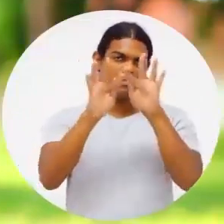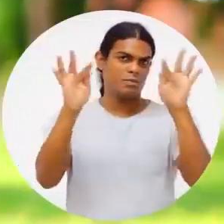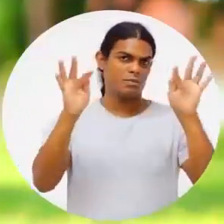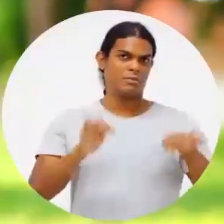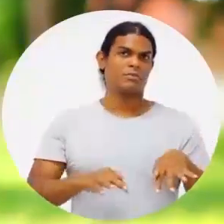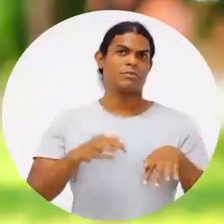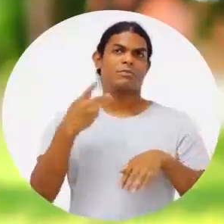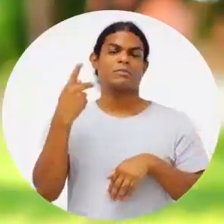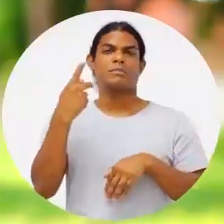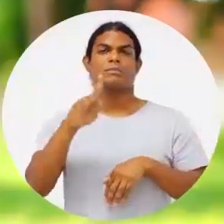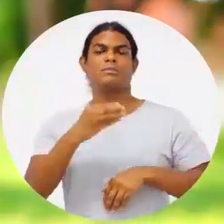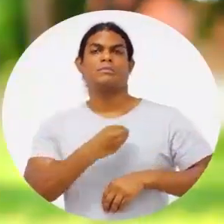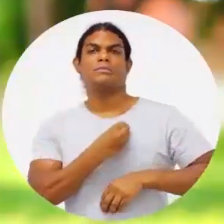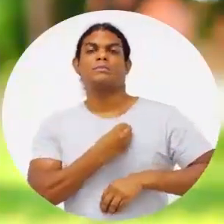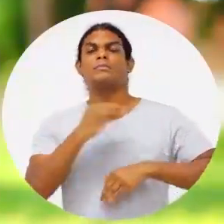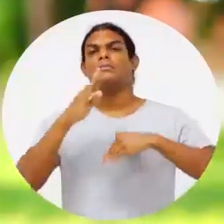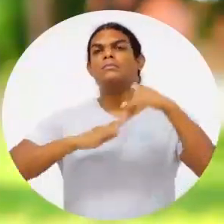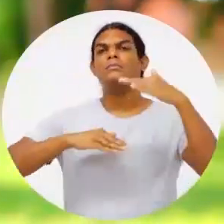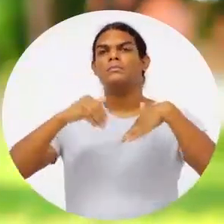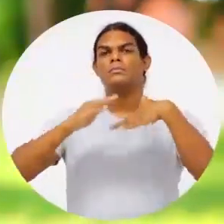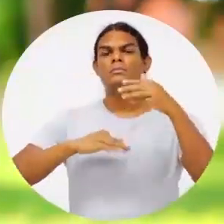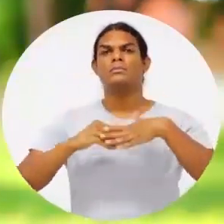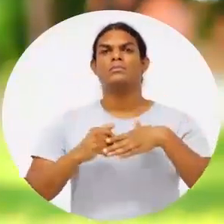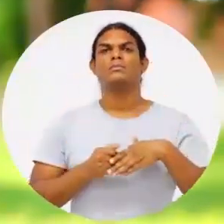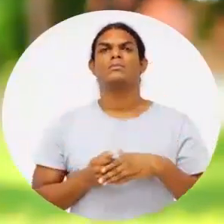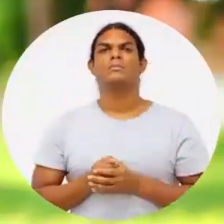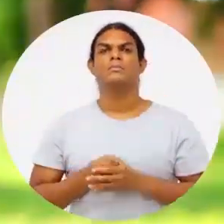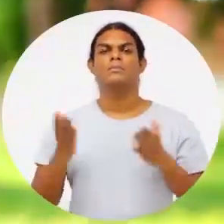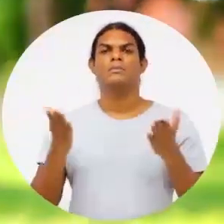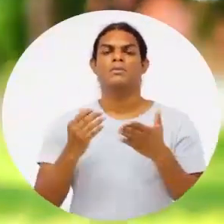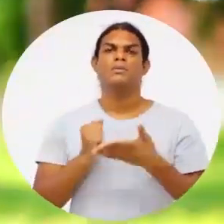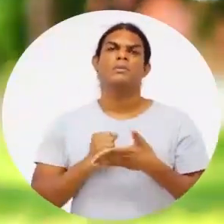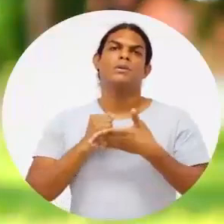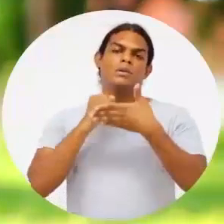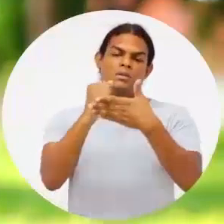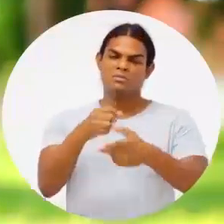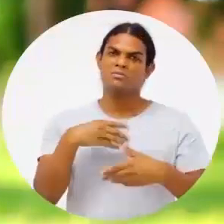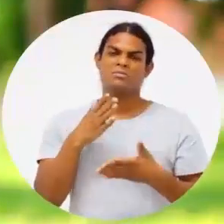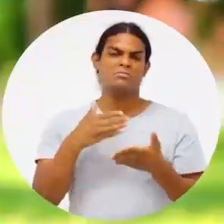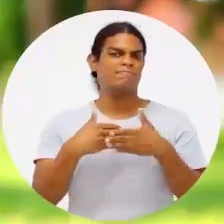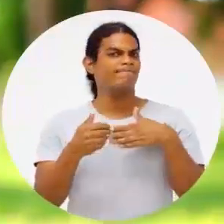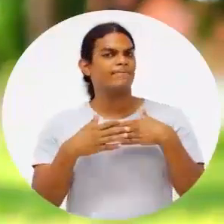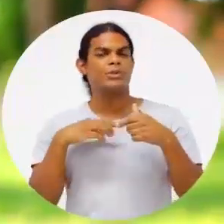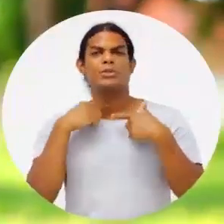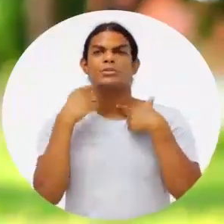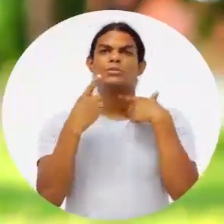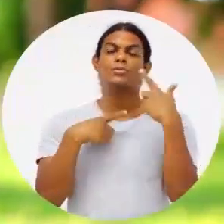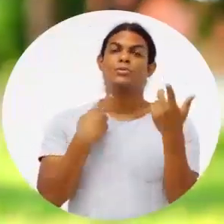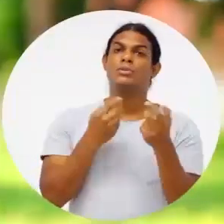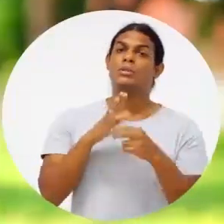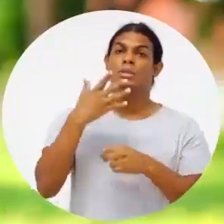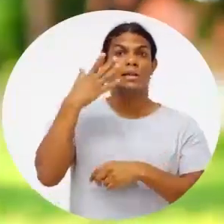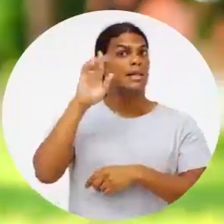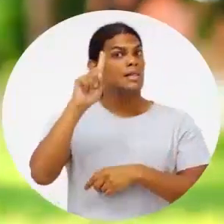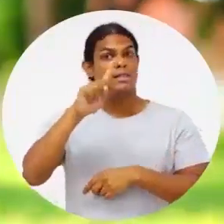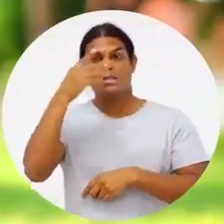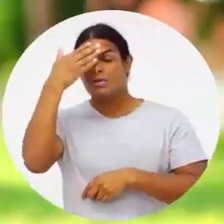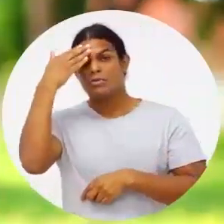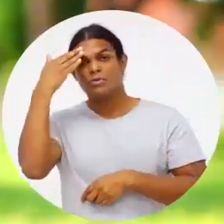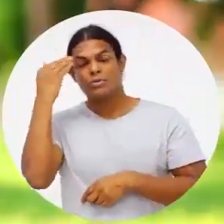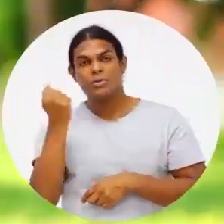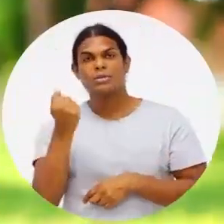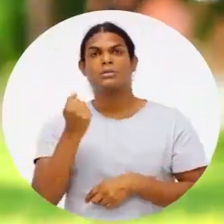forma possível a sua vida profissional. Estamos aqui para atender a qualquer dúvida e não esqueçam de acessar os